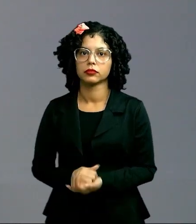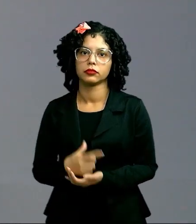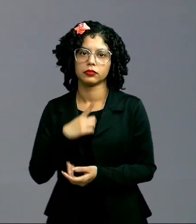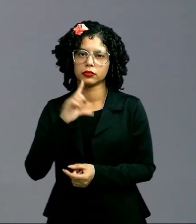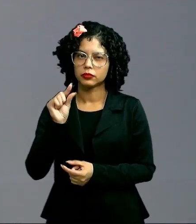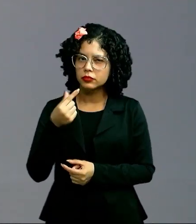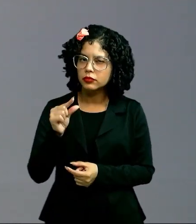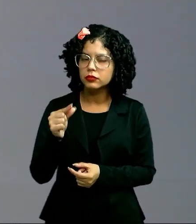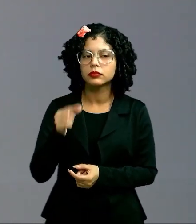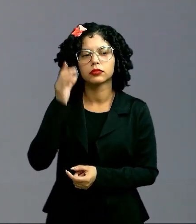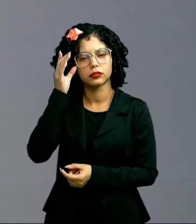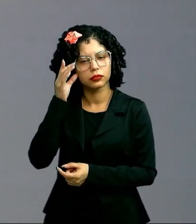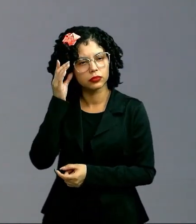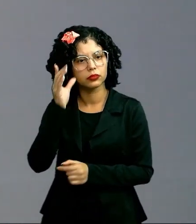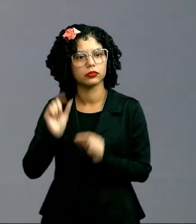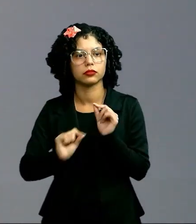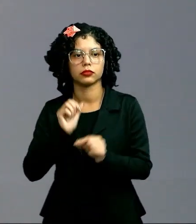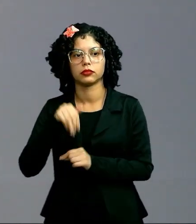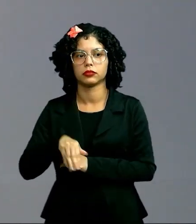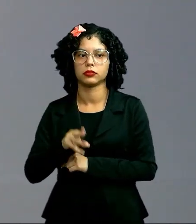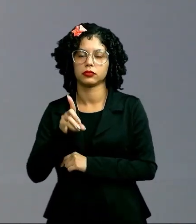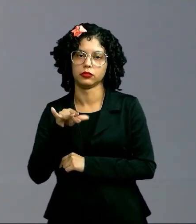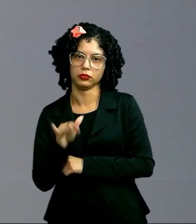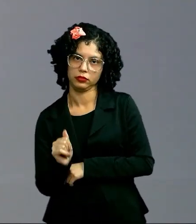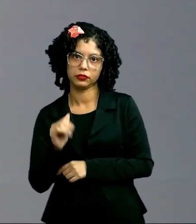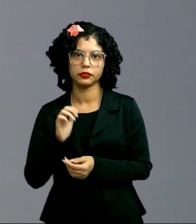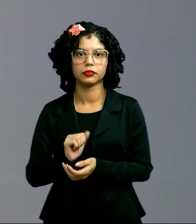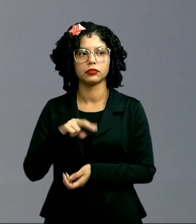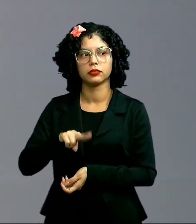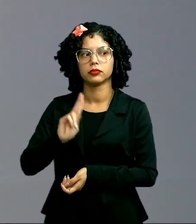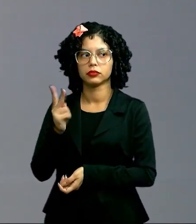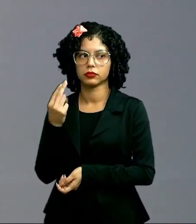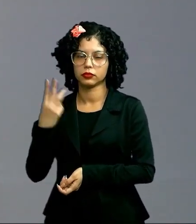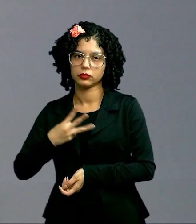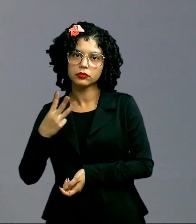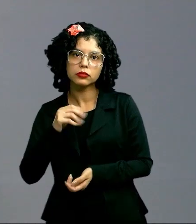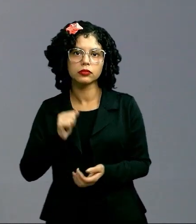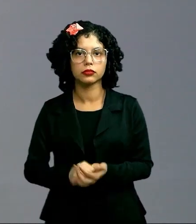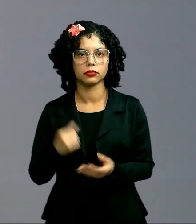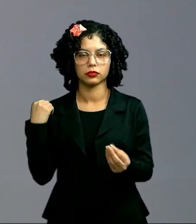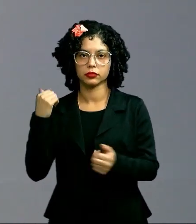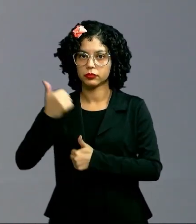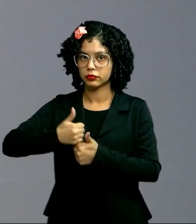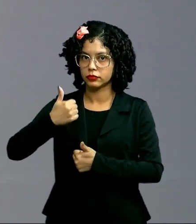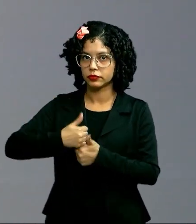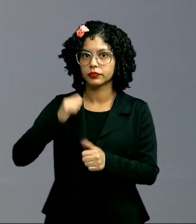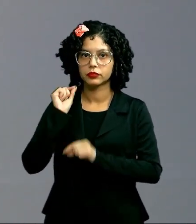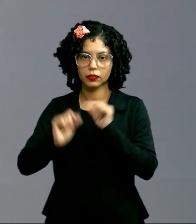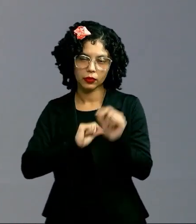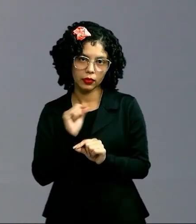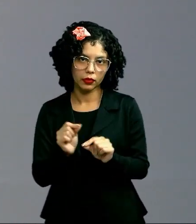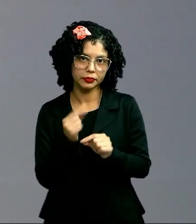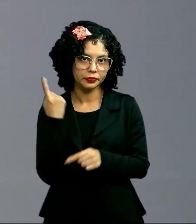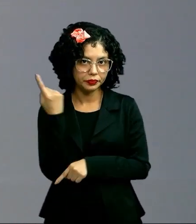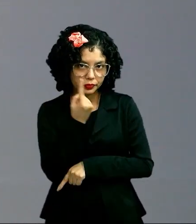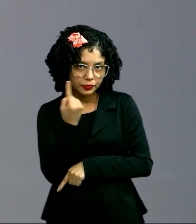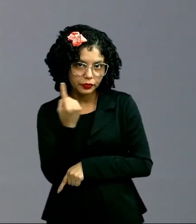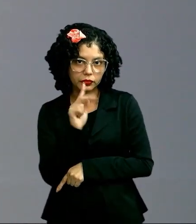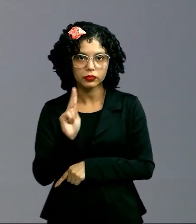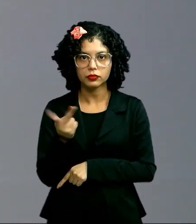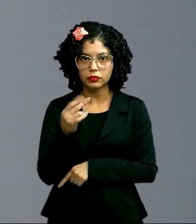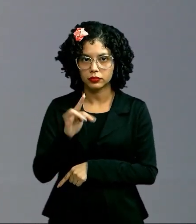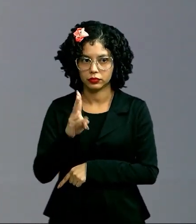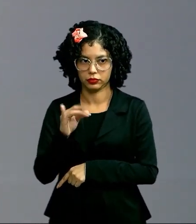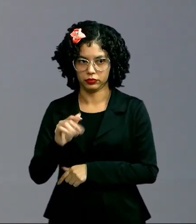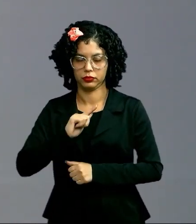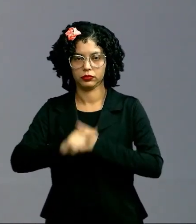um pouquinho de consciência que a amônia ela é o NH3 e quando eu faço uma substituição de um desses hidrogênios por